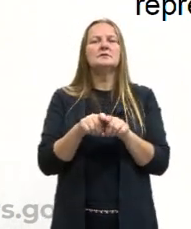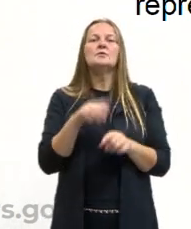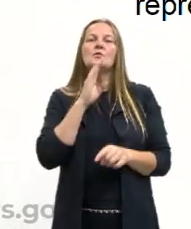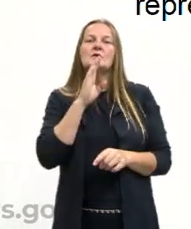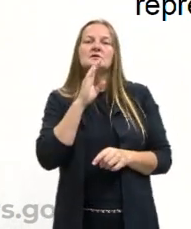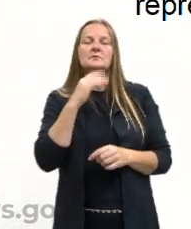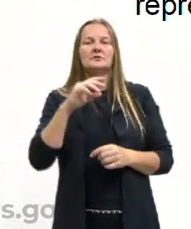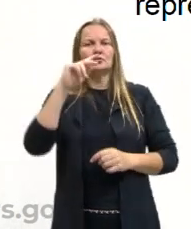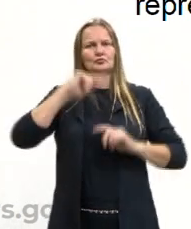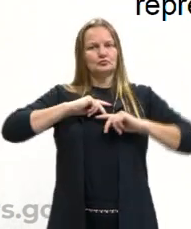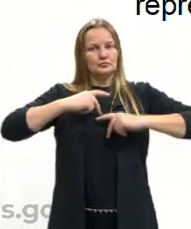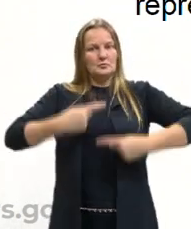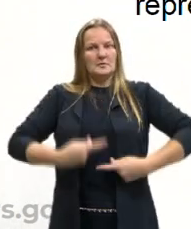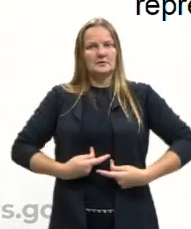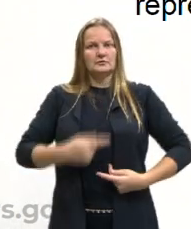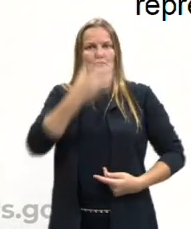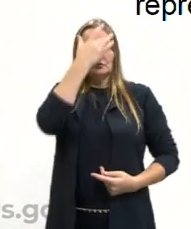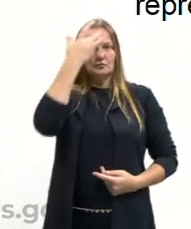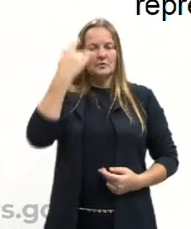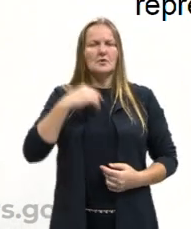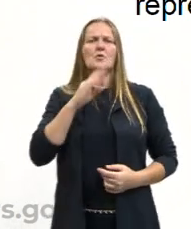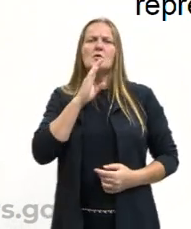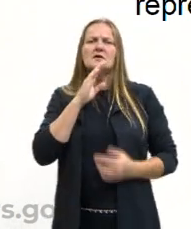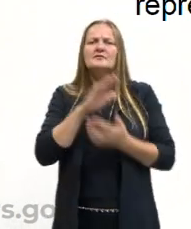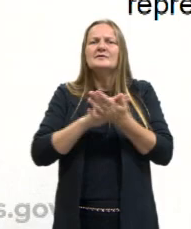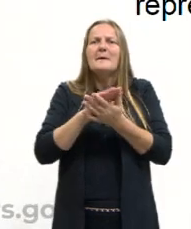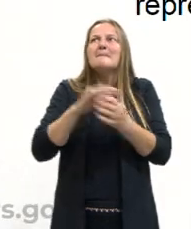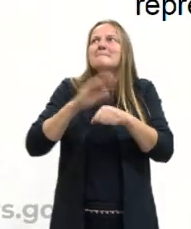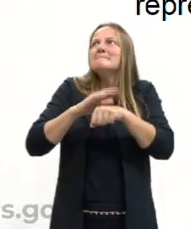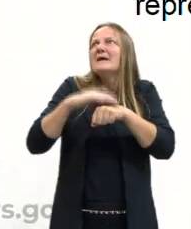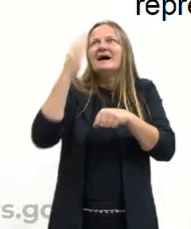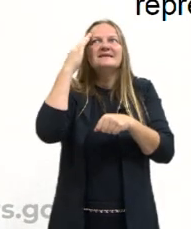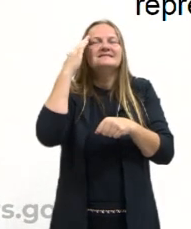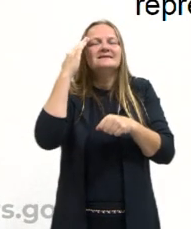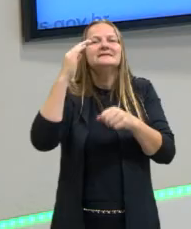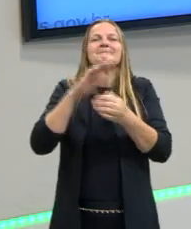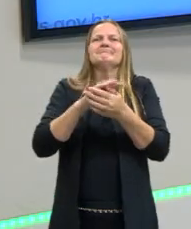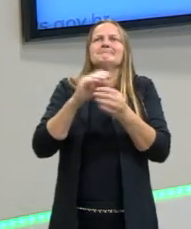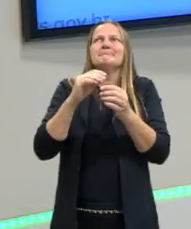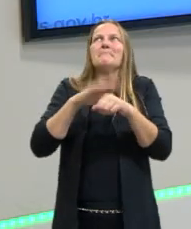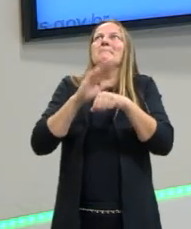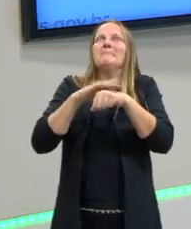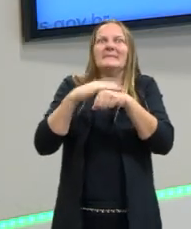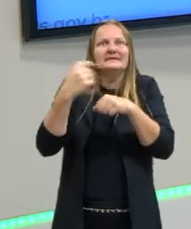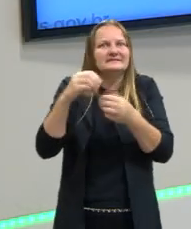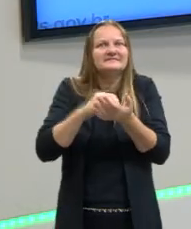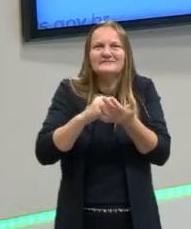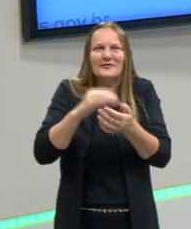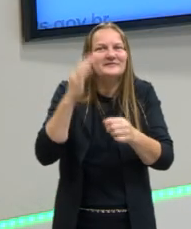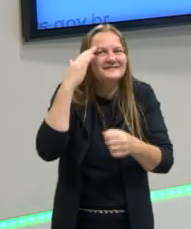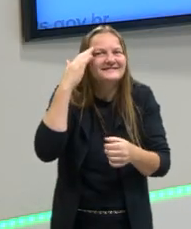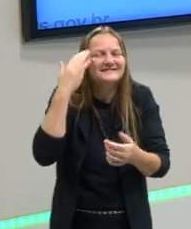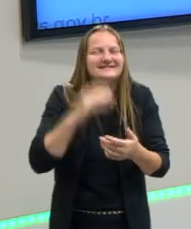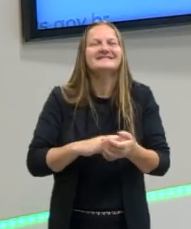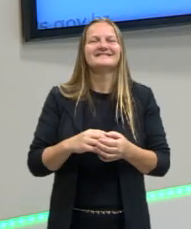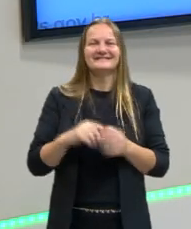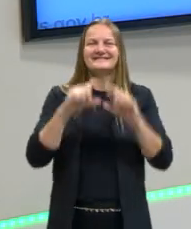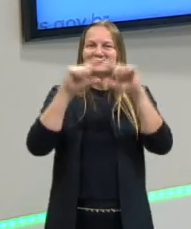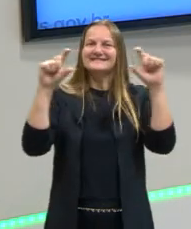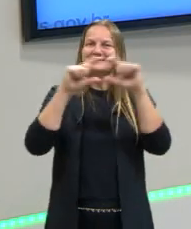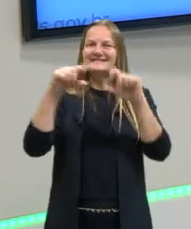conhecimento do próprio ser humano só sei que nada sei quanto mais sem mas sei que nada sei' então vários ensinamentos essa questão antropológica